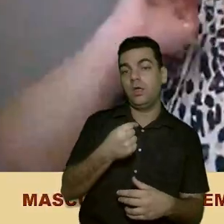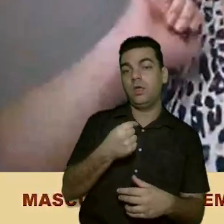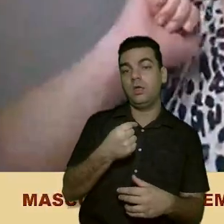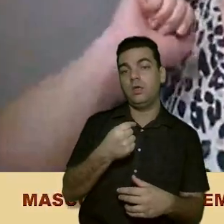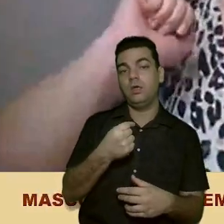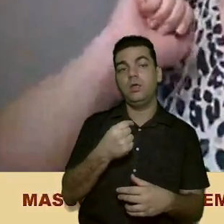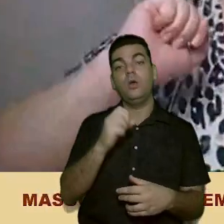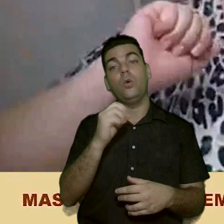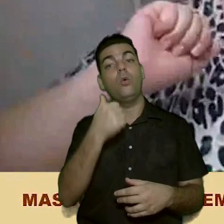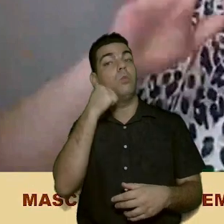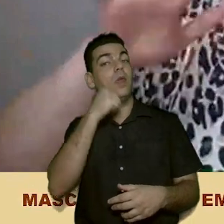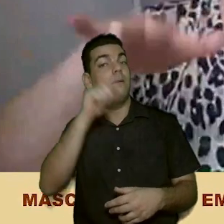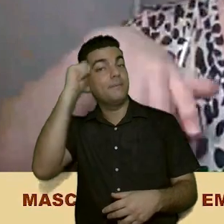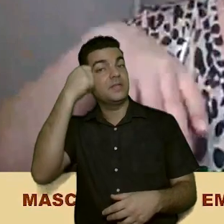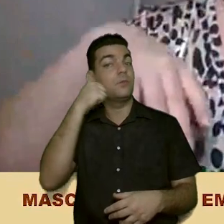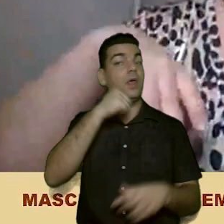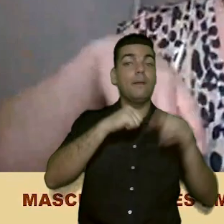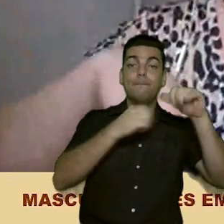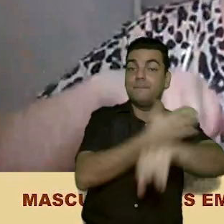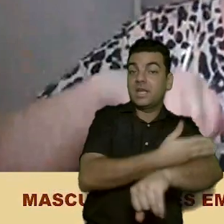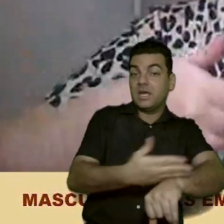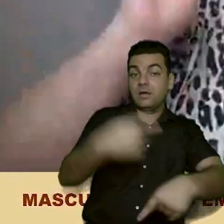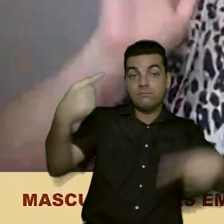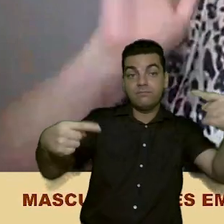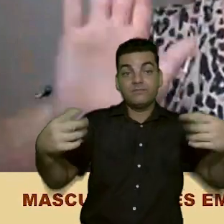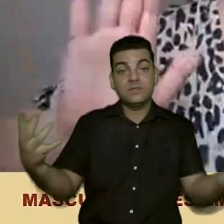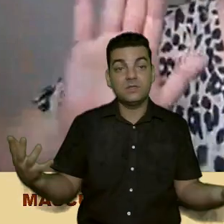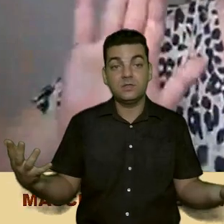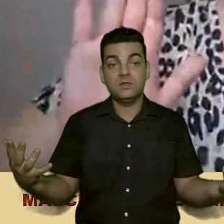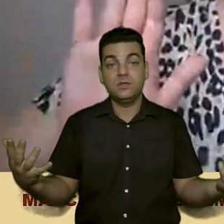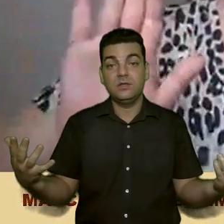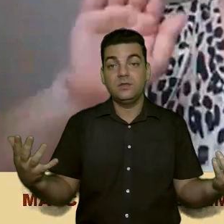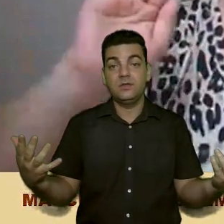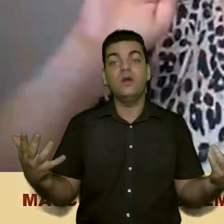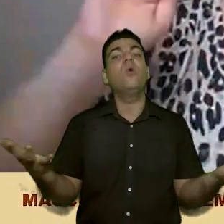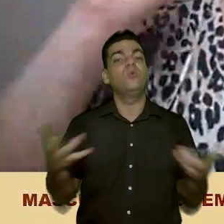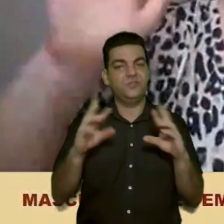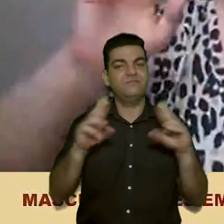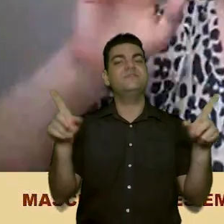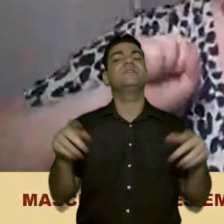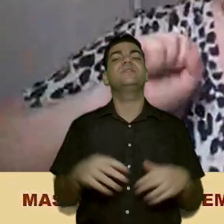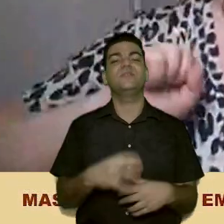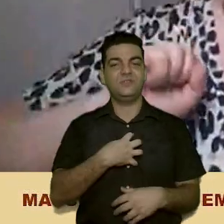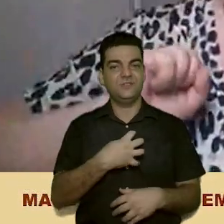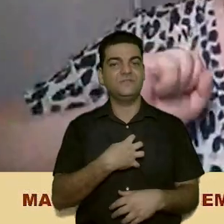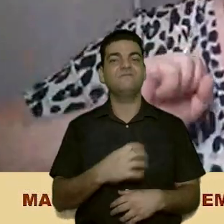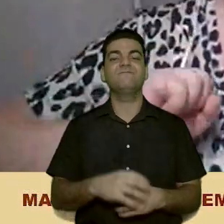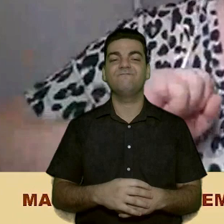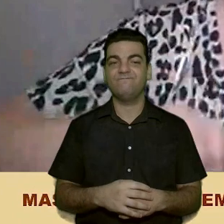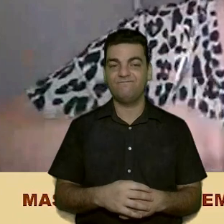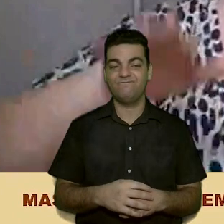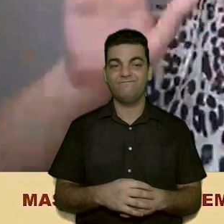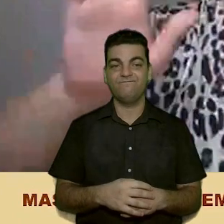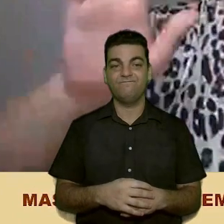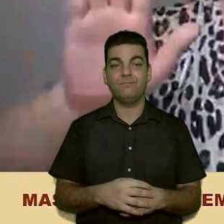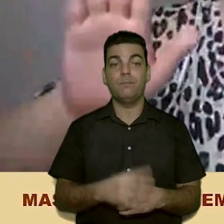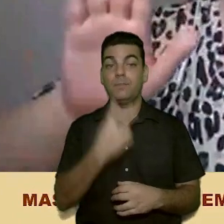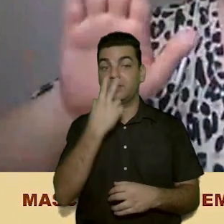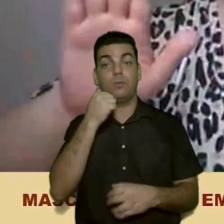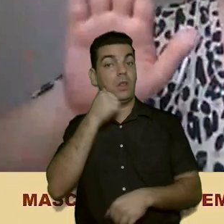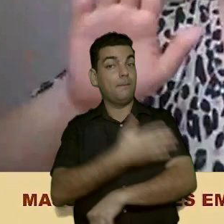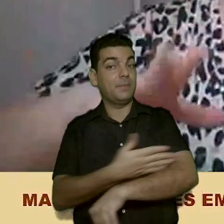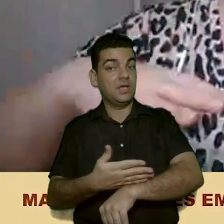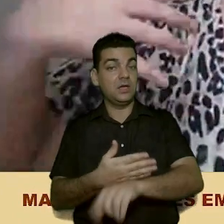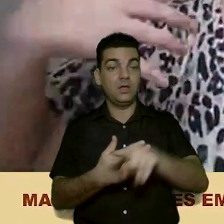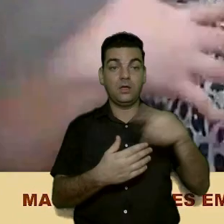uma discussão, por exemplo, entre uma mulher negra e uma mulher branca, da mesma forma como eu vejo uma discussão entre uma mulher branca e outra mulher